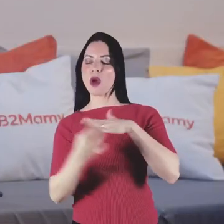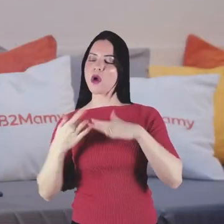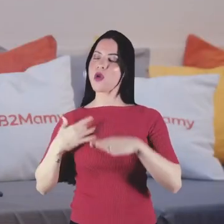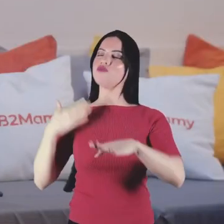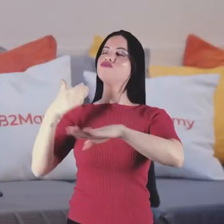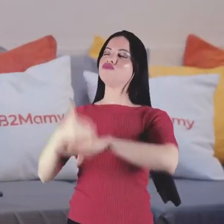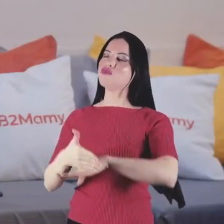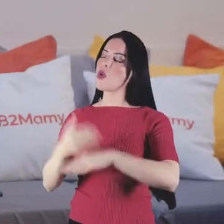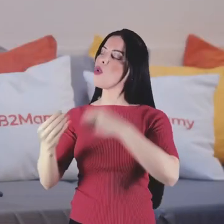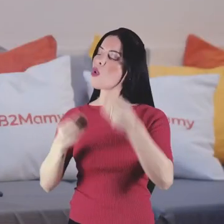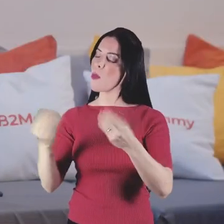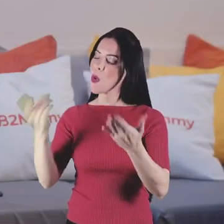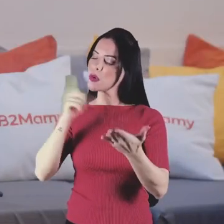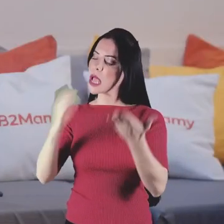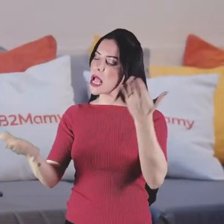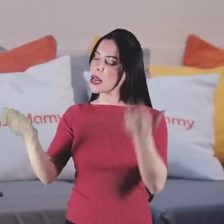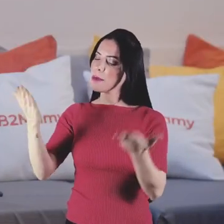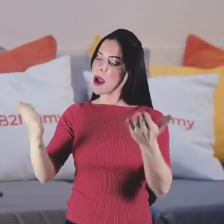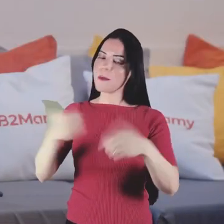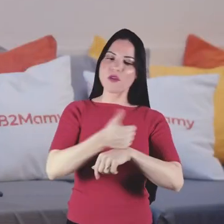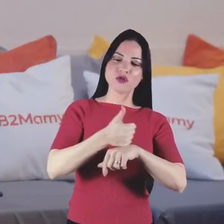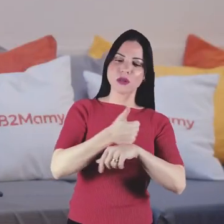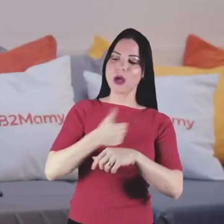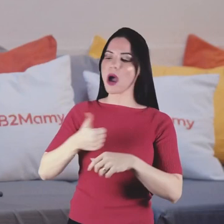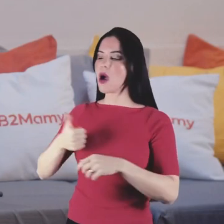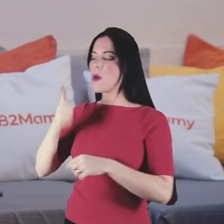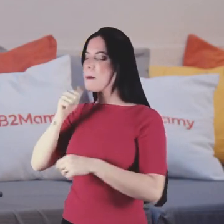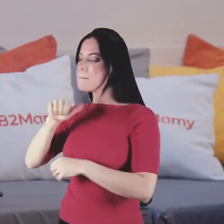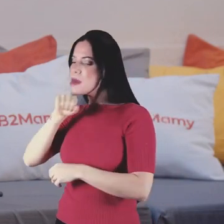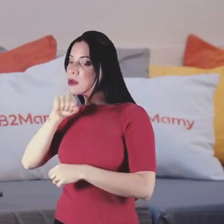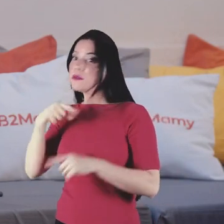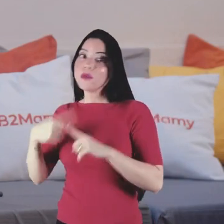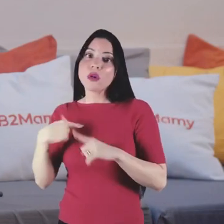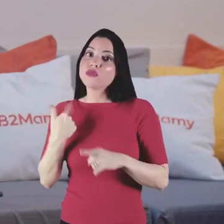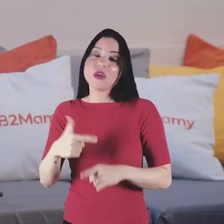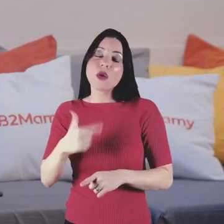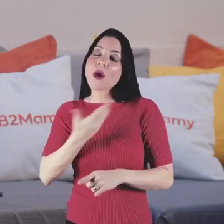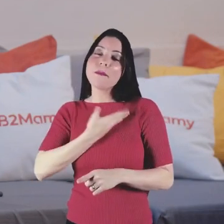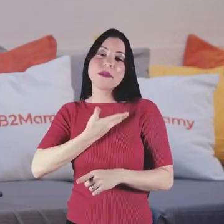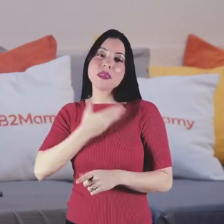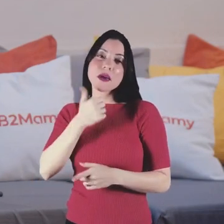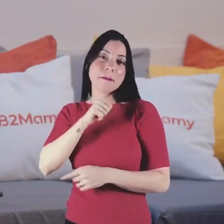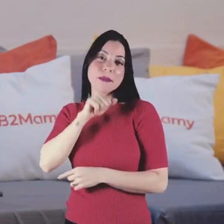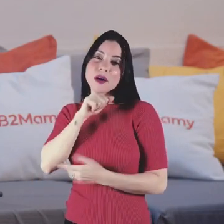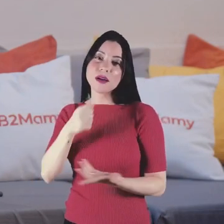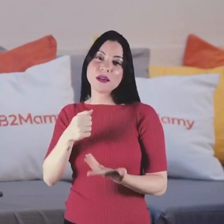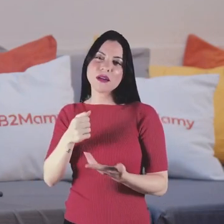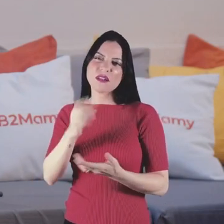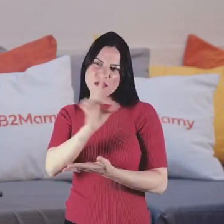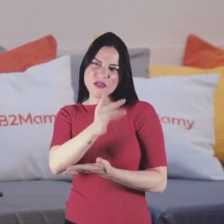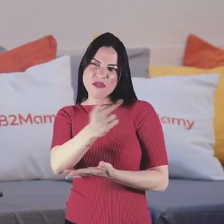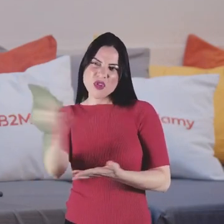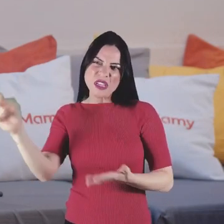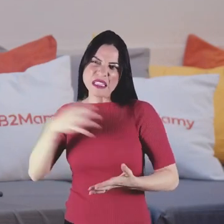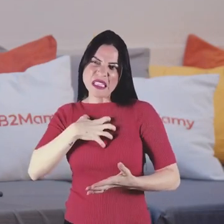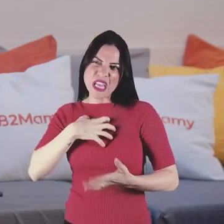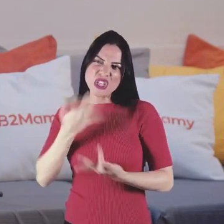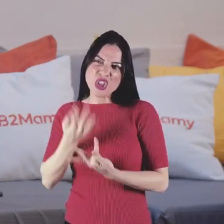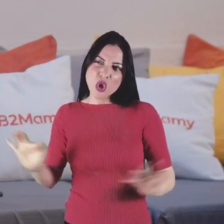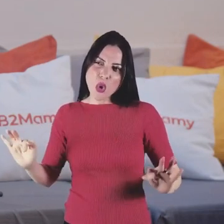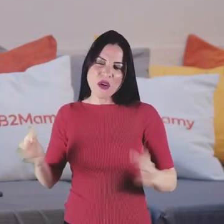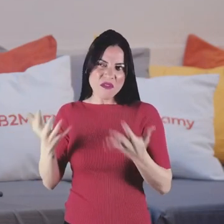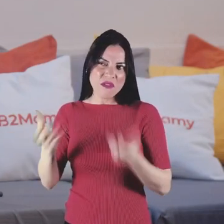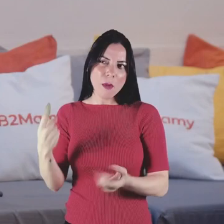doendo demais em mim pensar como eu vou equilibrar a vida materna e a vida profissional, porque eu não tenho amigas mães. Tá doendo em mais alguém? Eu queria muito tomar um